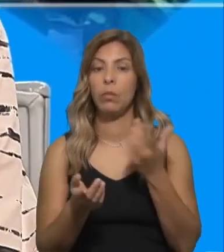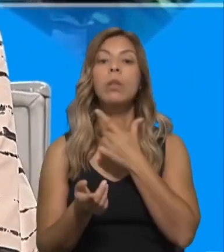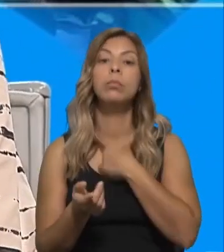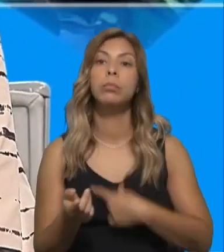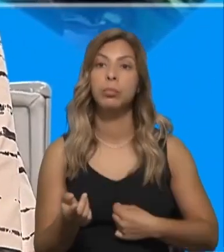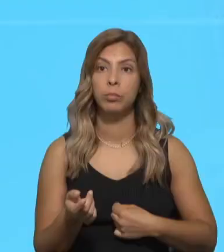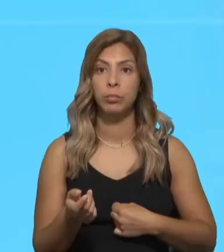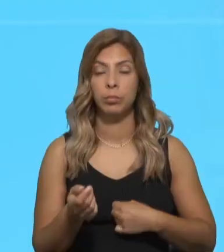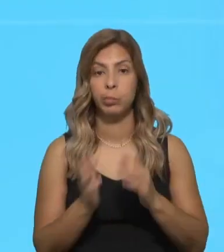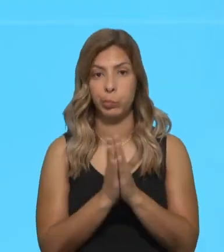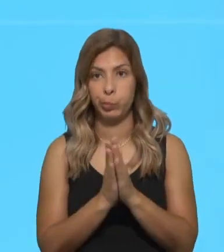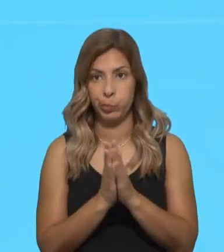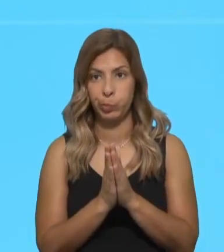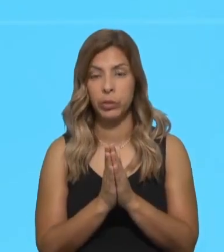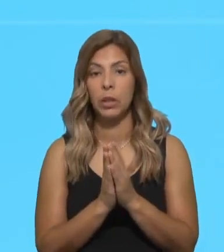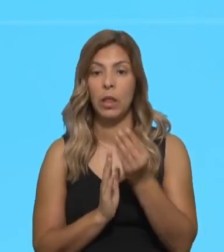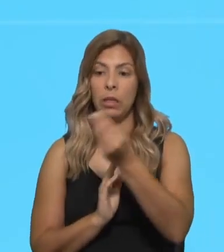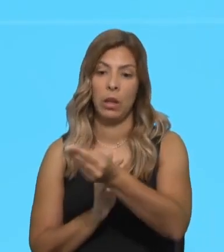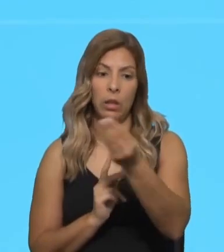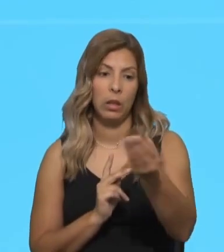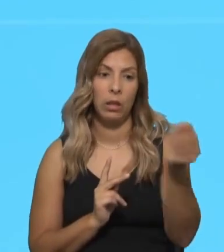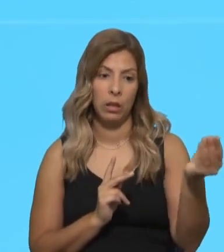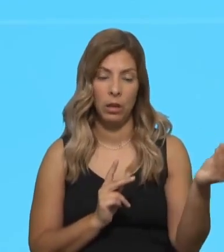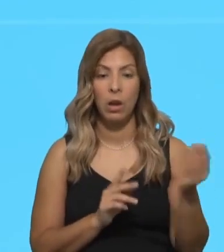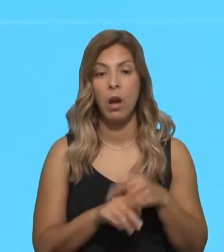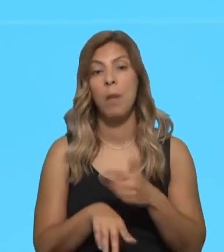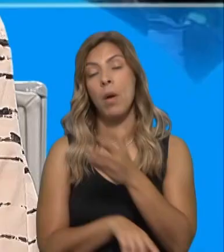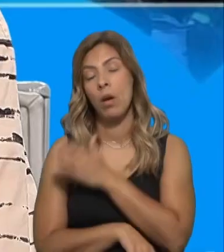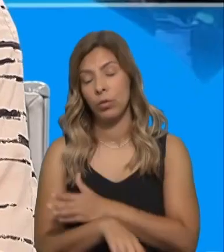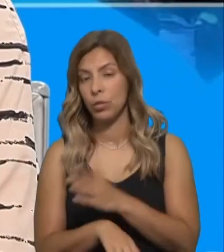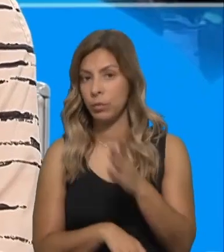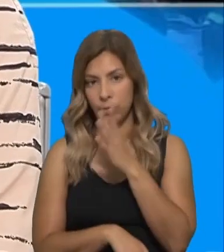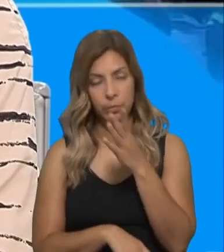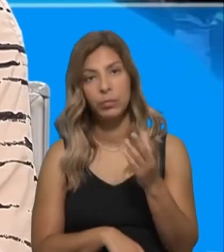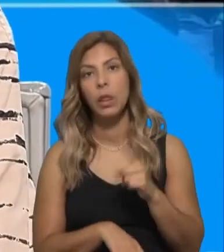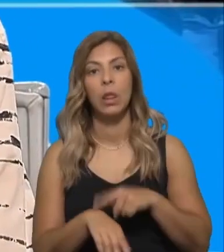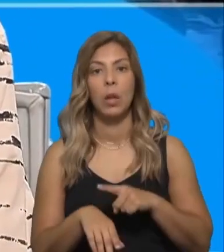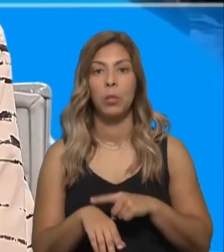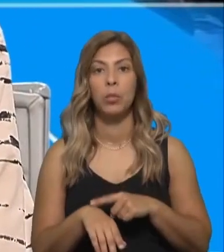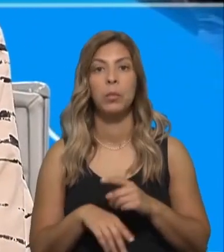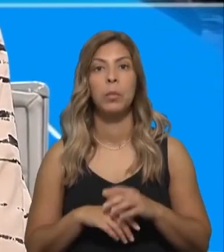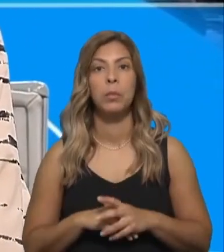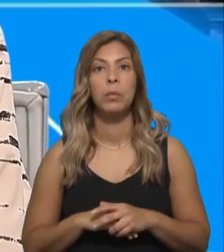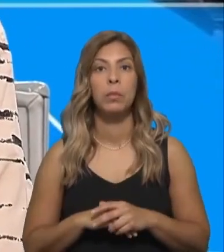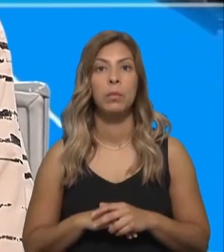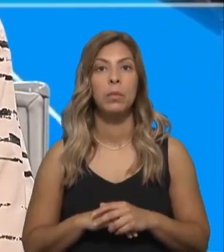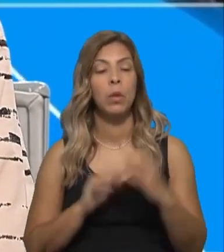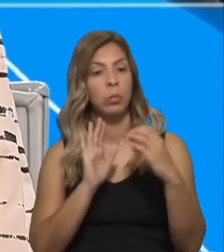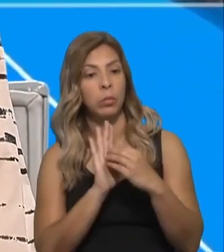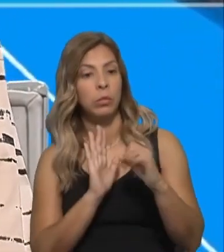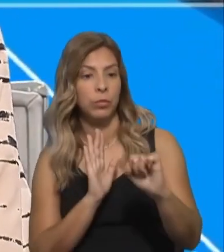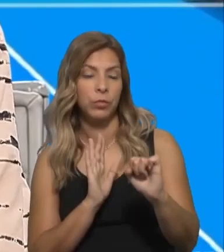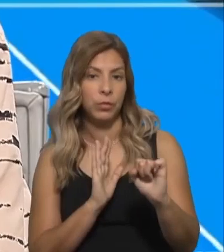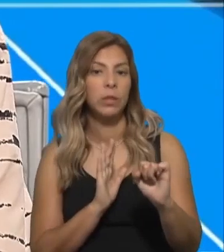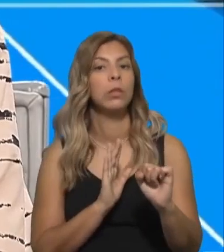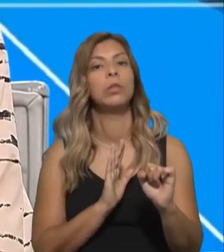oferecia. E ainda era um terço do Papa Francisco, não havia tempo ainda de fazer com o emblema, com o brasão. Mas